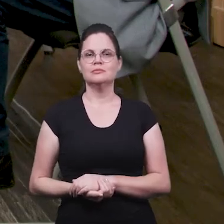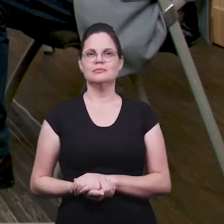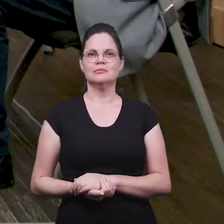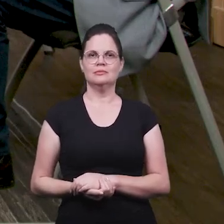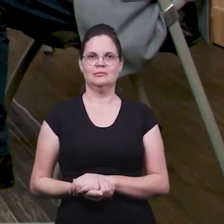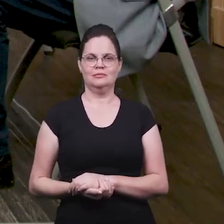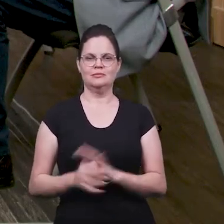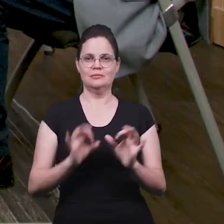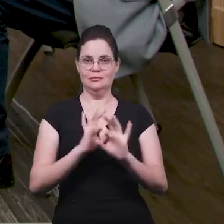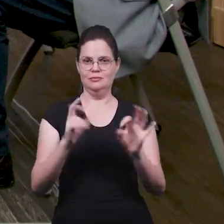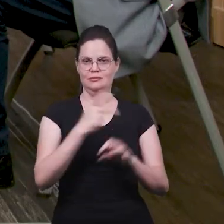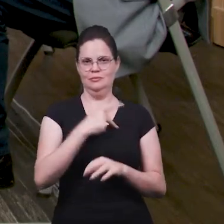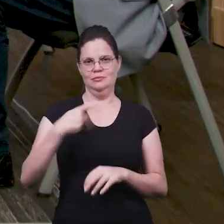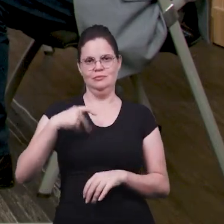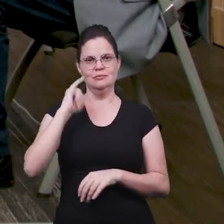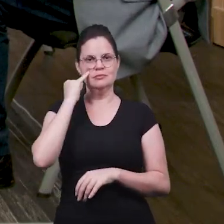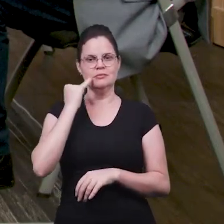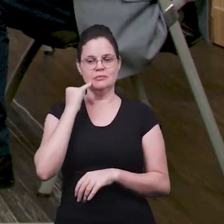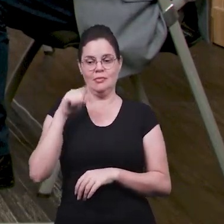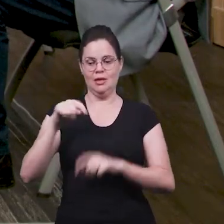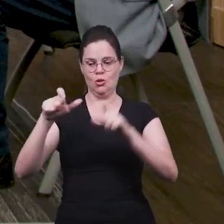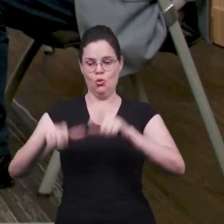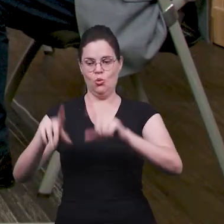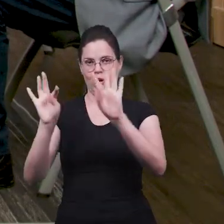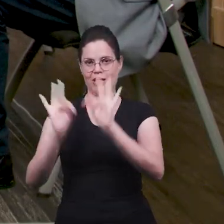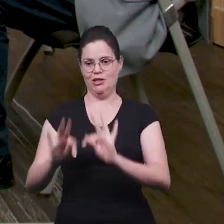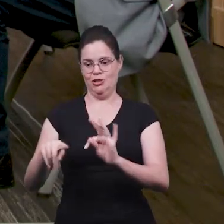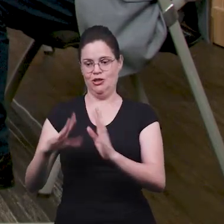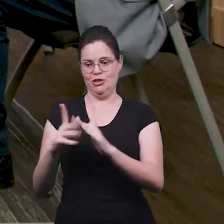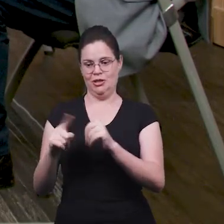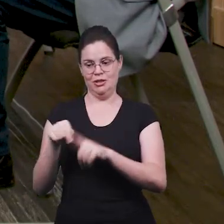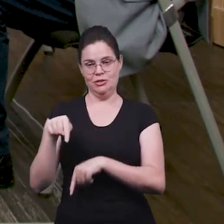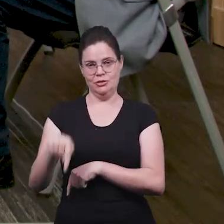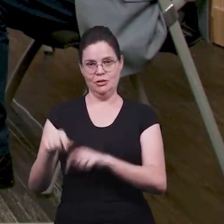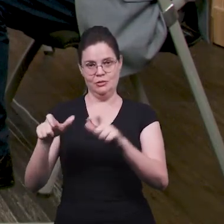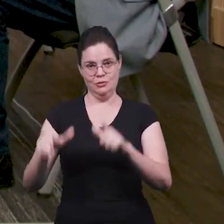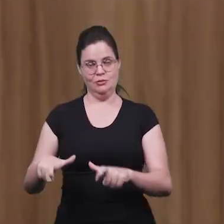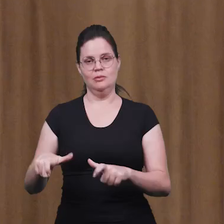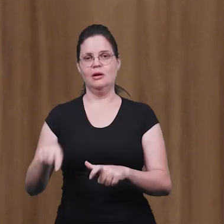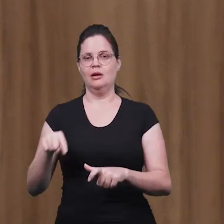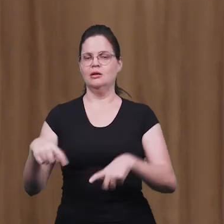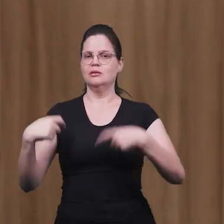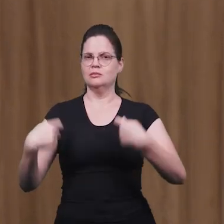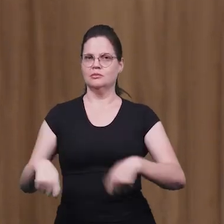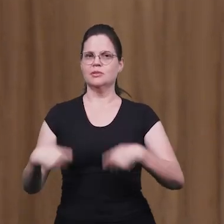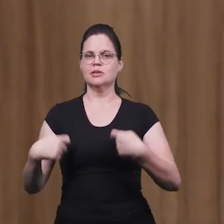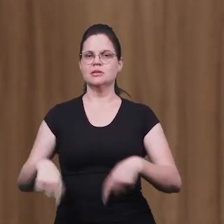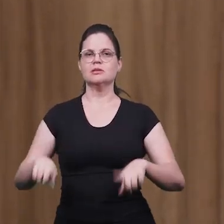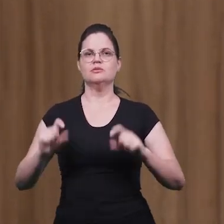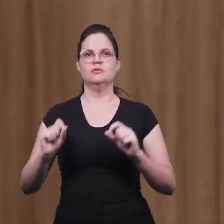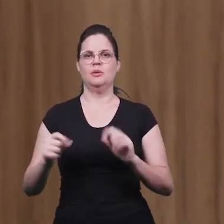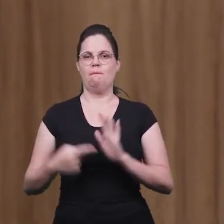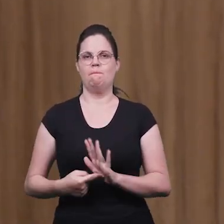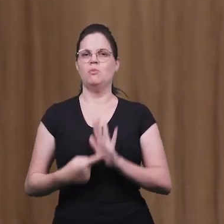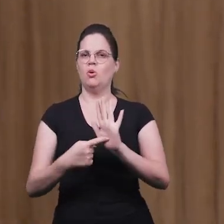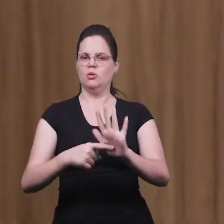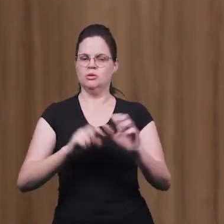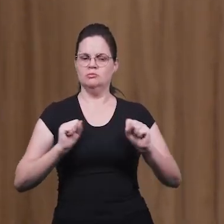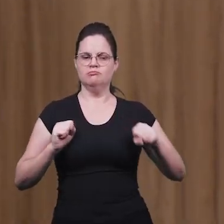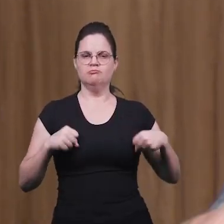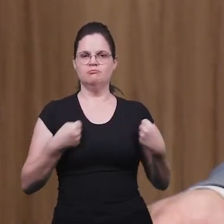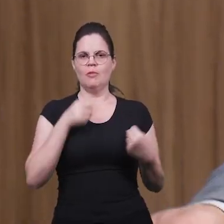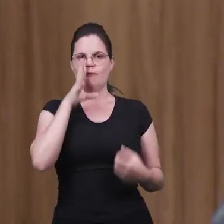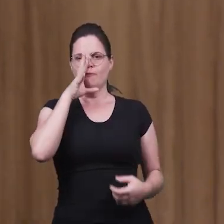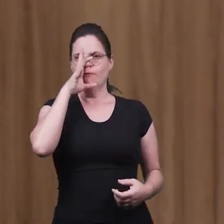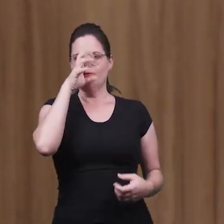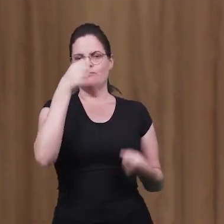Interessante que a igreja ali em Tiatira, ela precisava realmente mostrar a força que